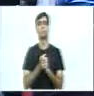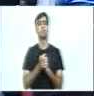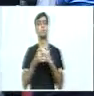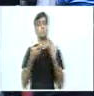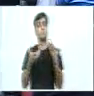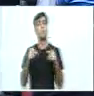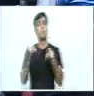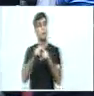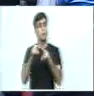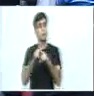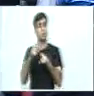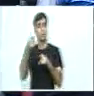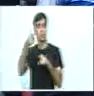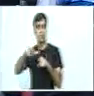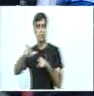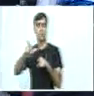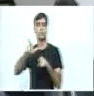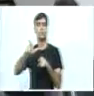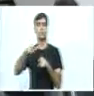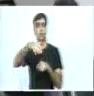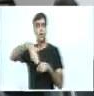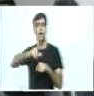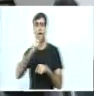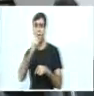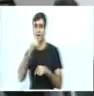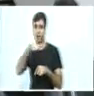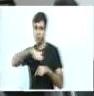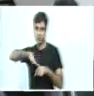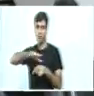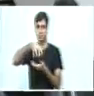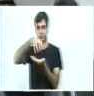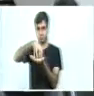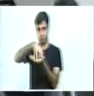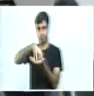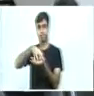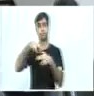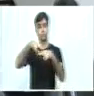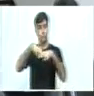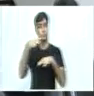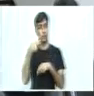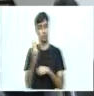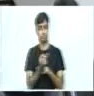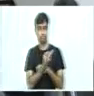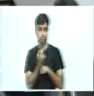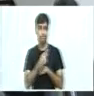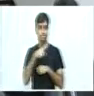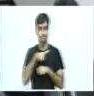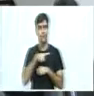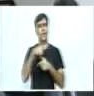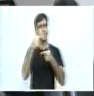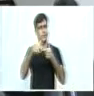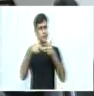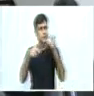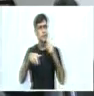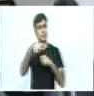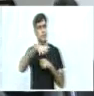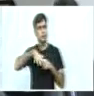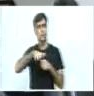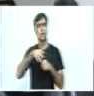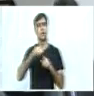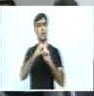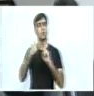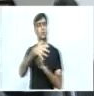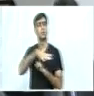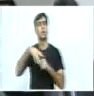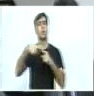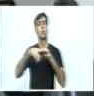e do Instituto Mineiro de Gestão das Águas, acarreta expressivo dano à sociedade, uma vez